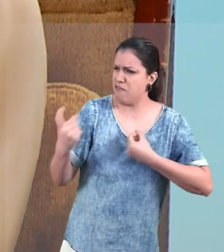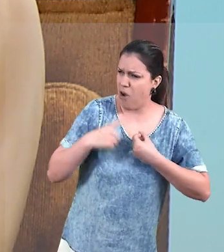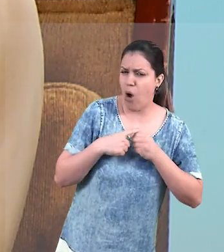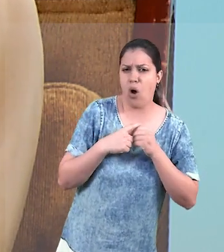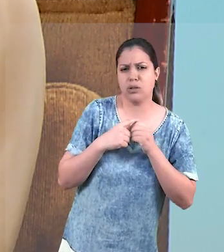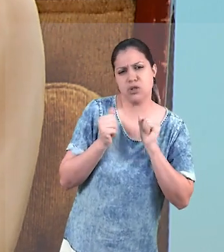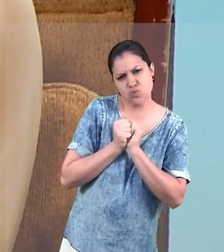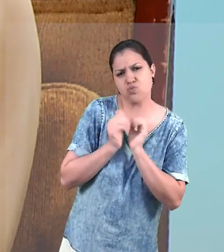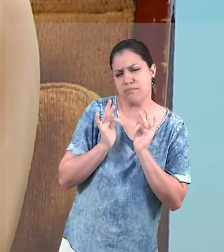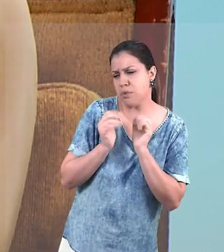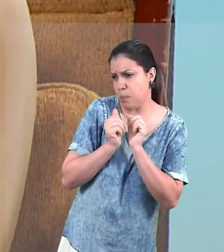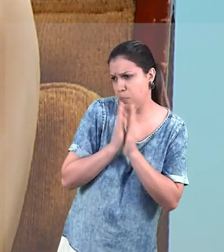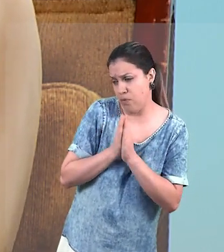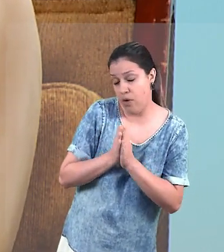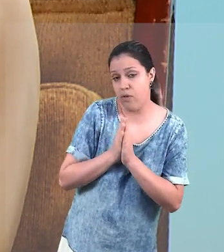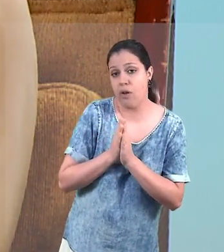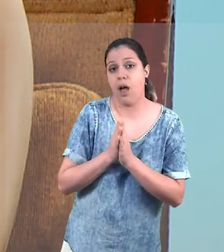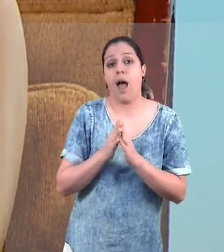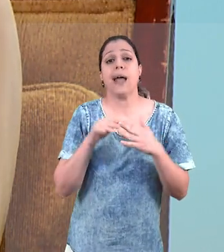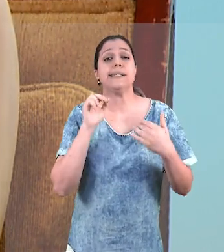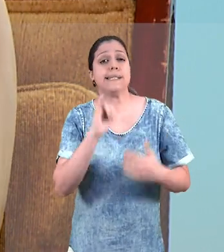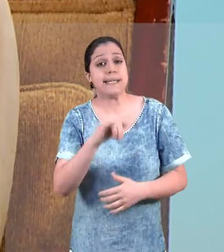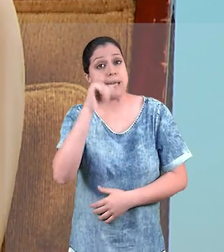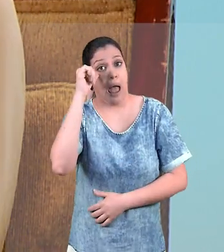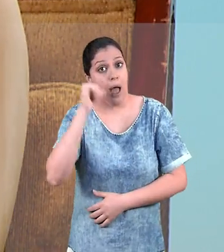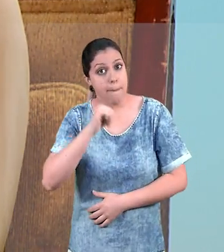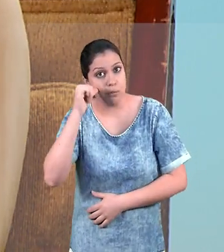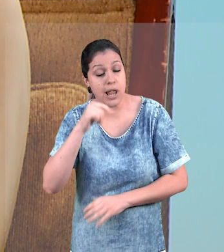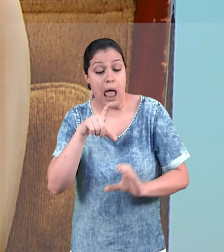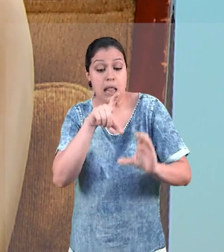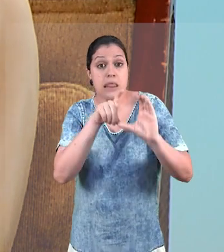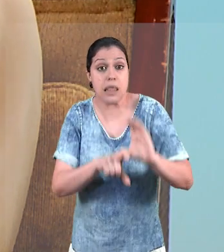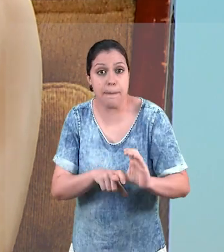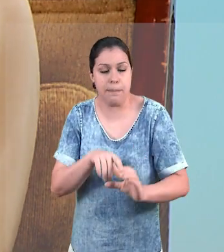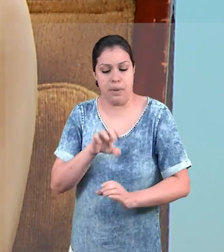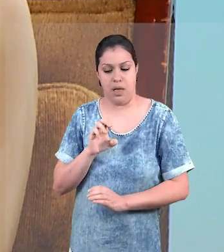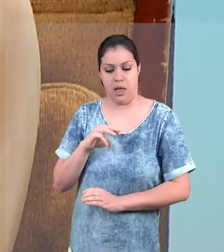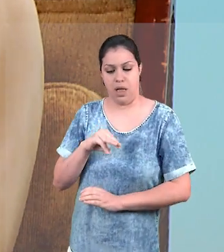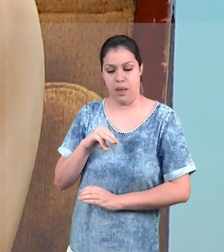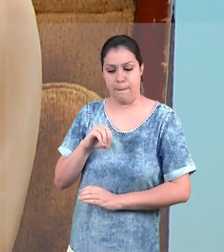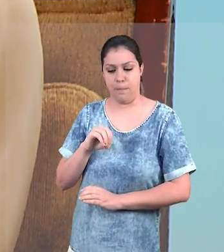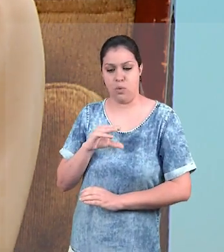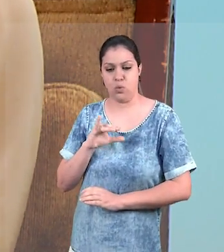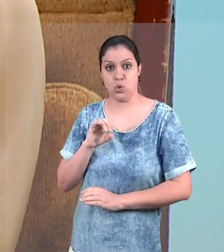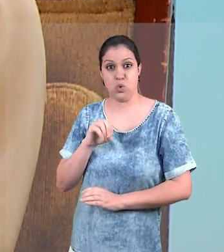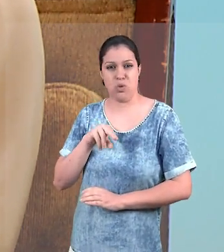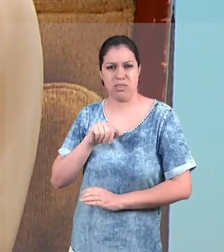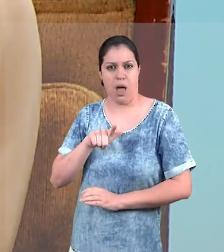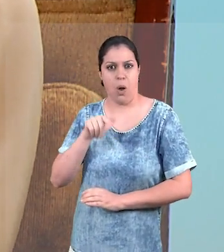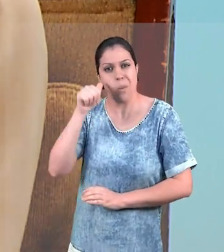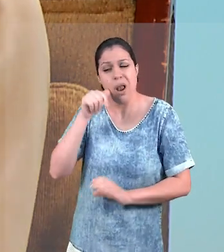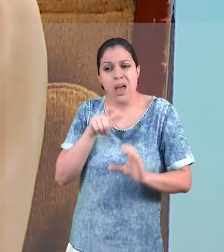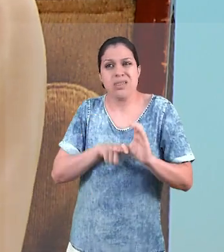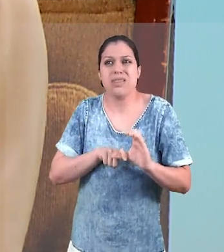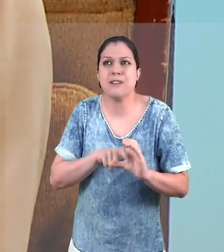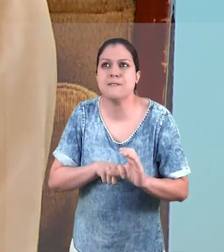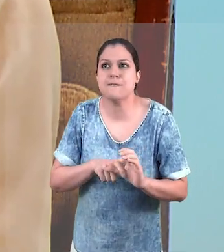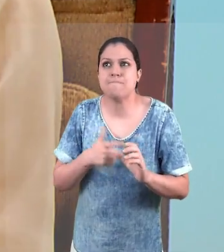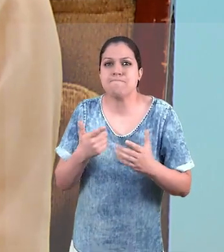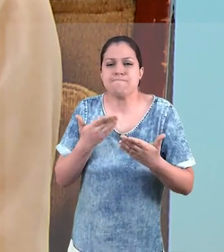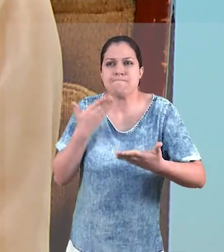gente voltar. E quando existe aquela dependência emocional, que eu sempre friso que essa dependência emocional é